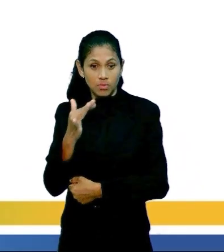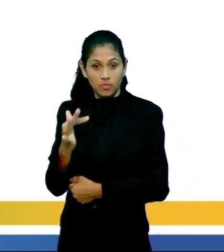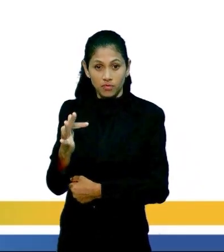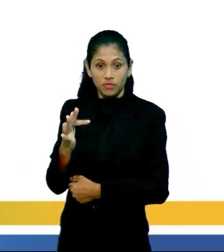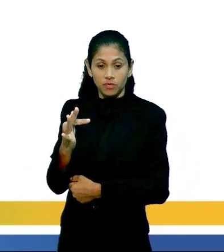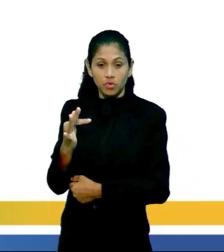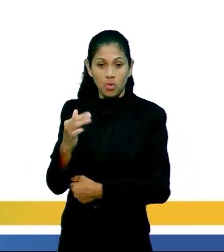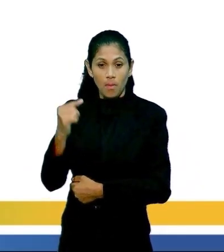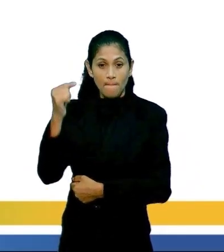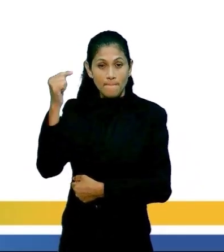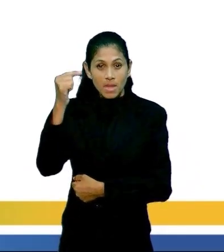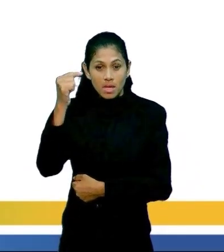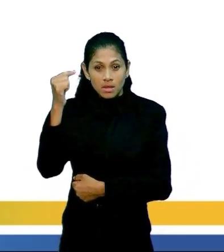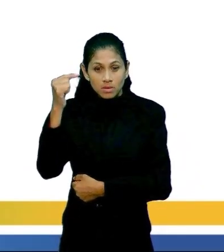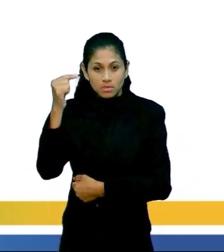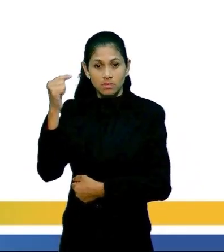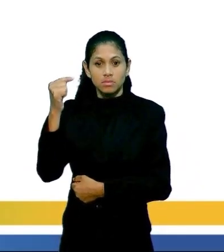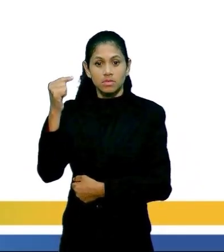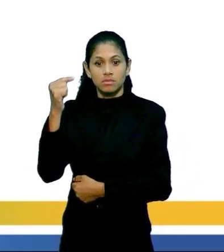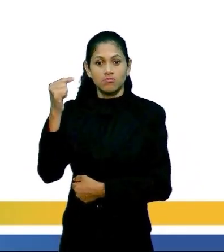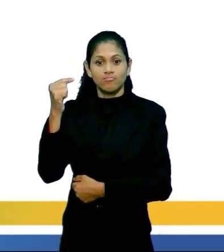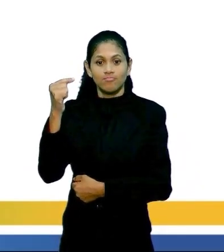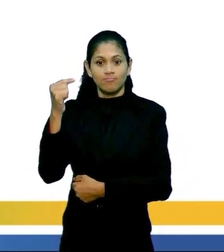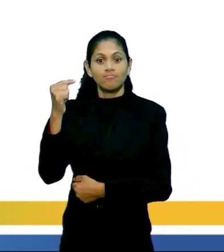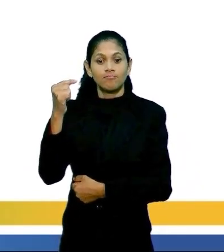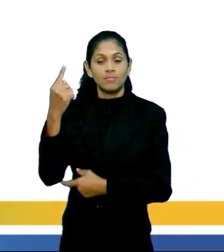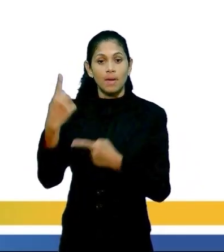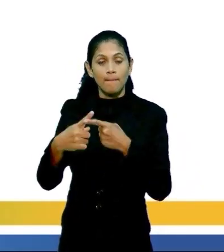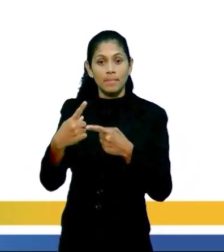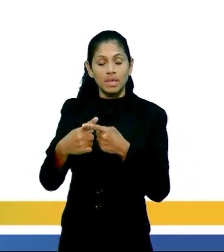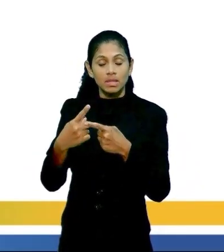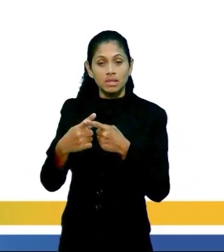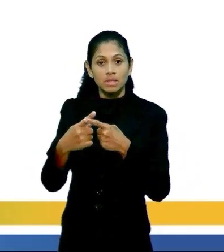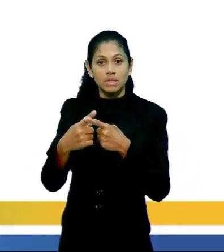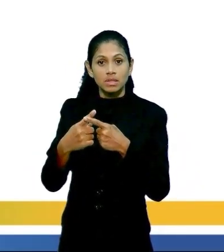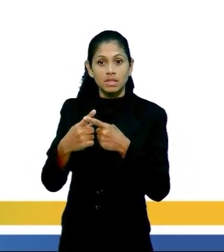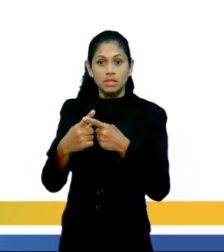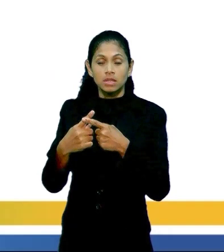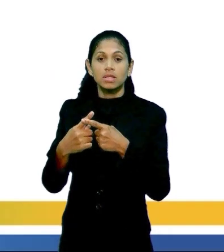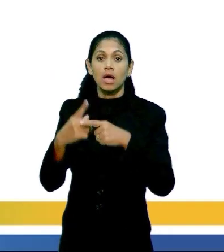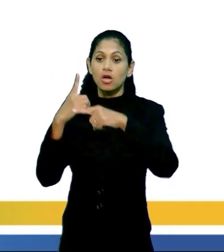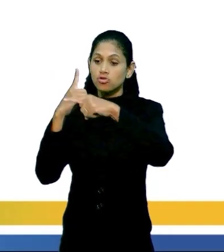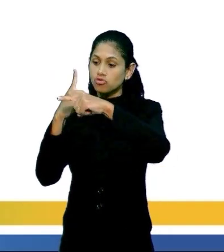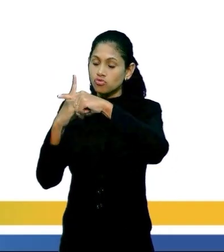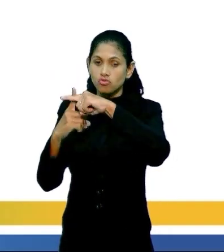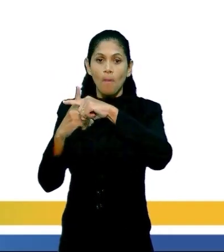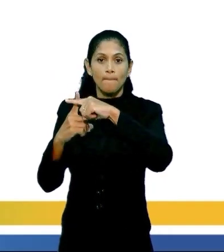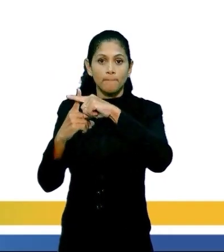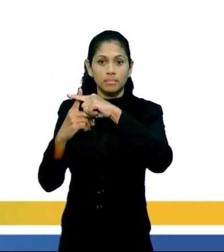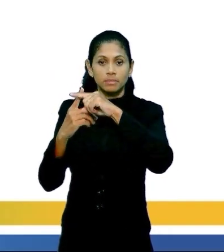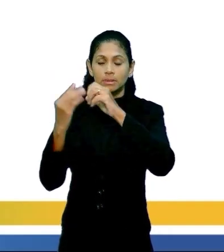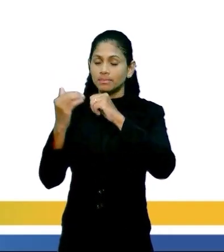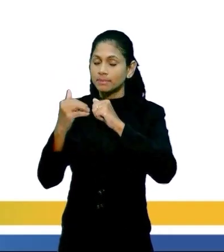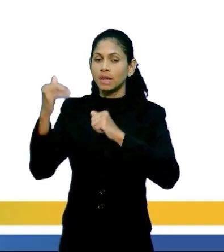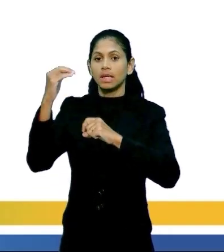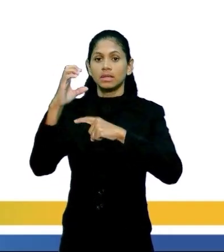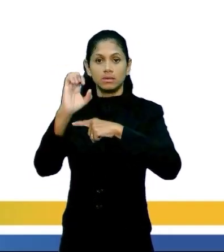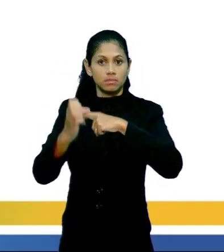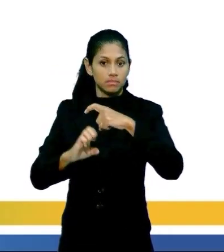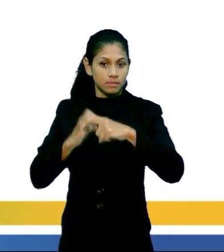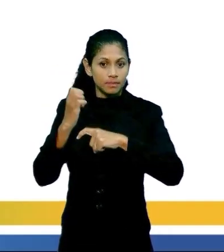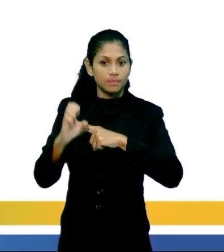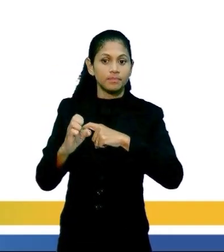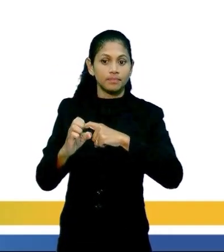flúor. Então, significa que você tem que acrescentar mais um elétron. Se ele tinha 9 para distribuir, com mais um